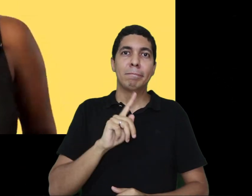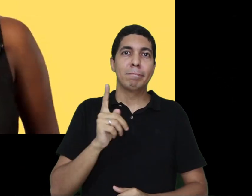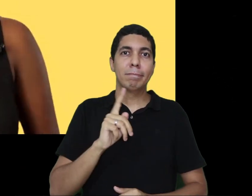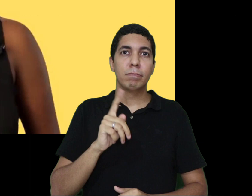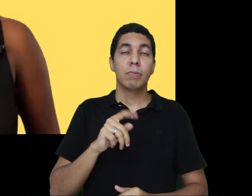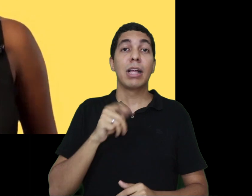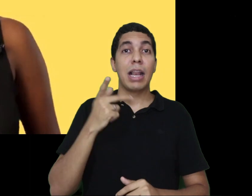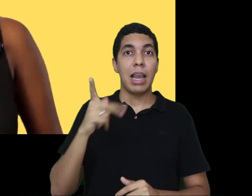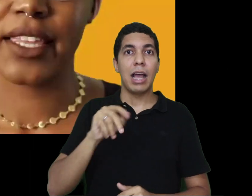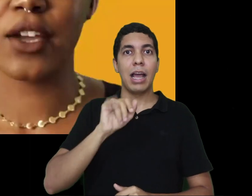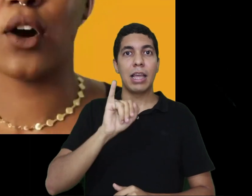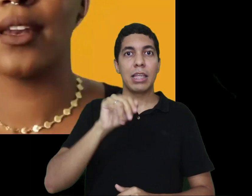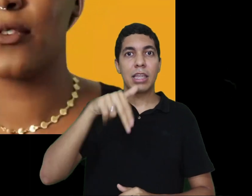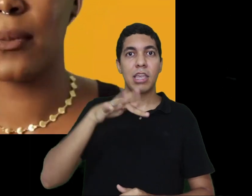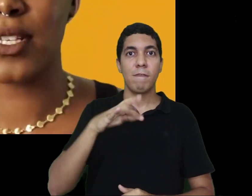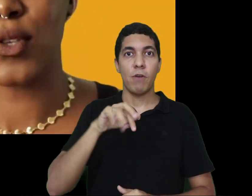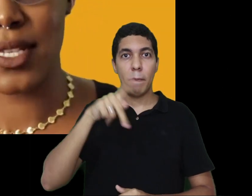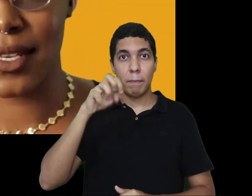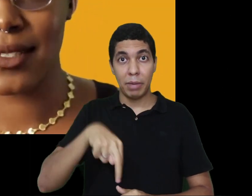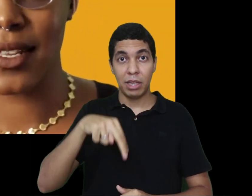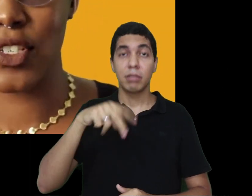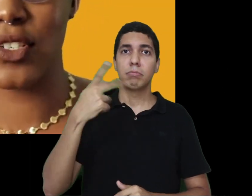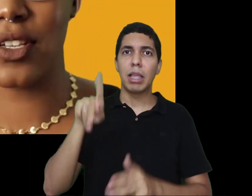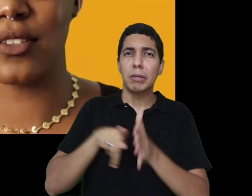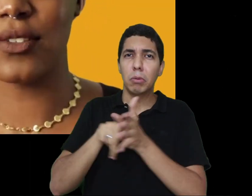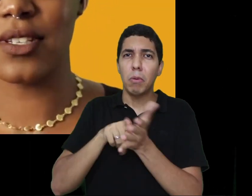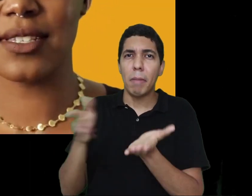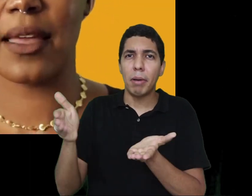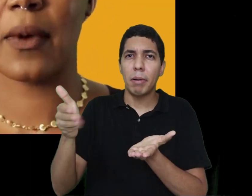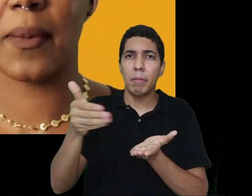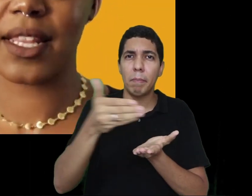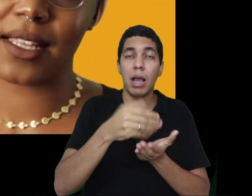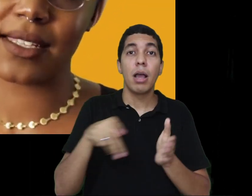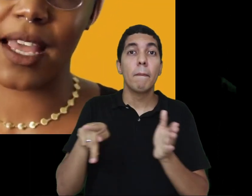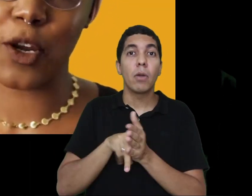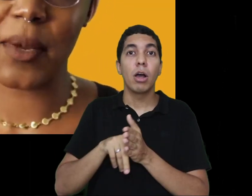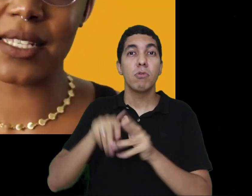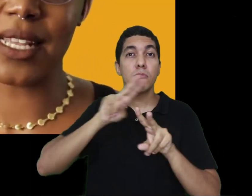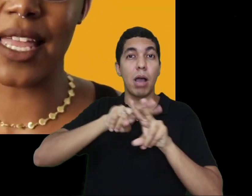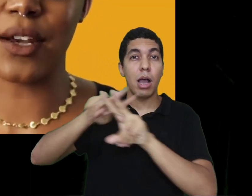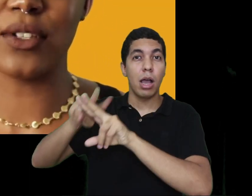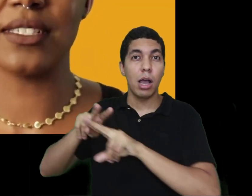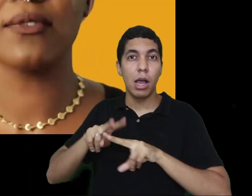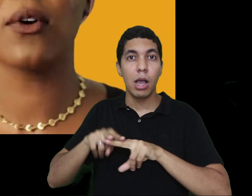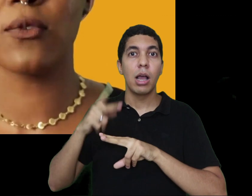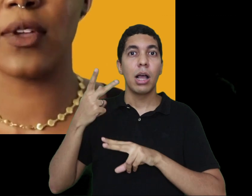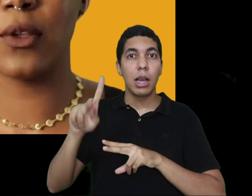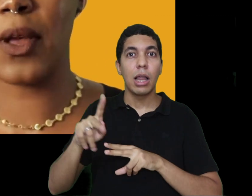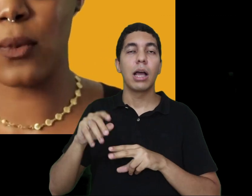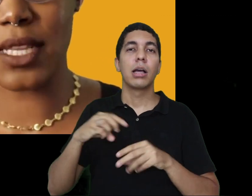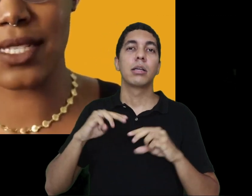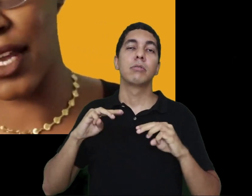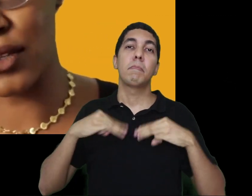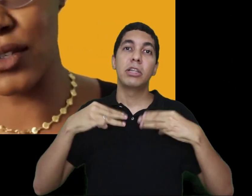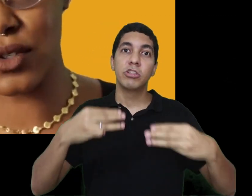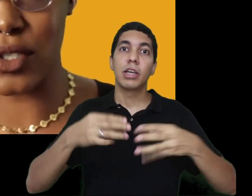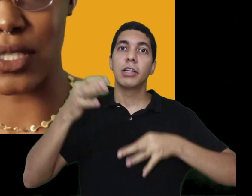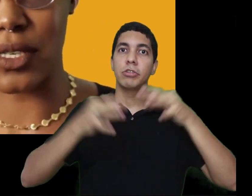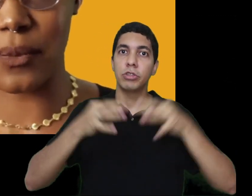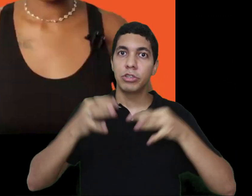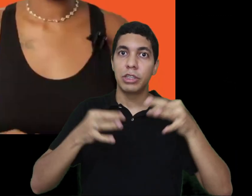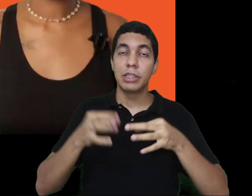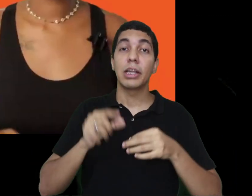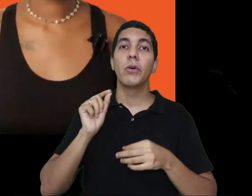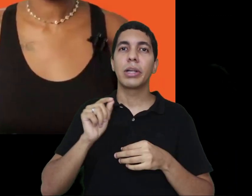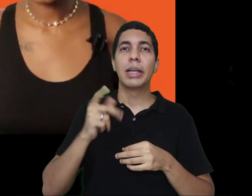De acordo com o IFOPEM, que colhe informações estatísticas do sistema penitenciário brasileiro desenvolvido pelo Ministério da